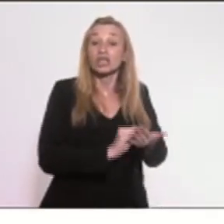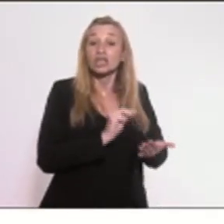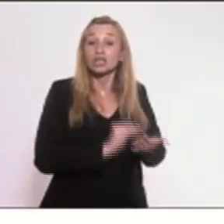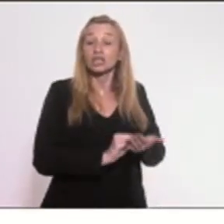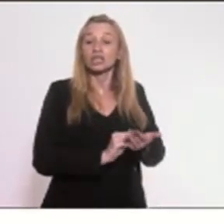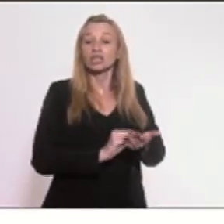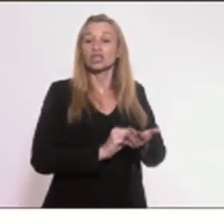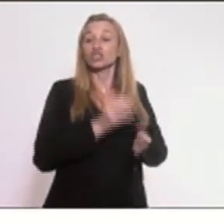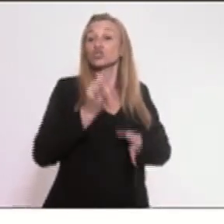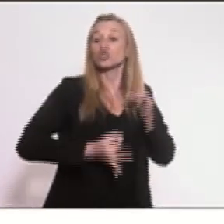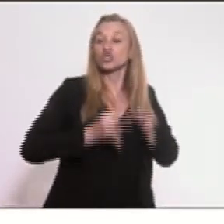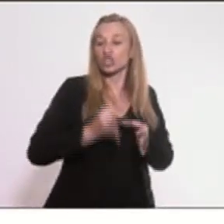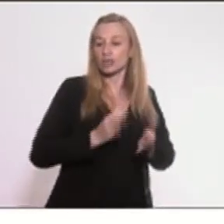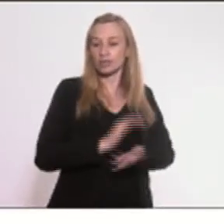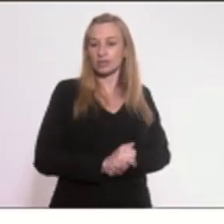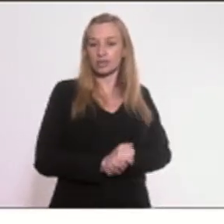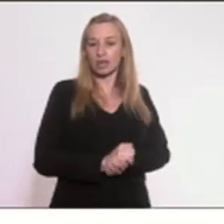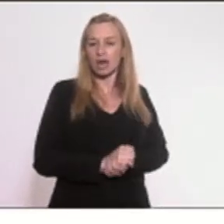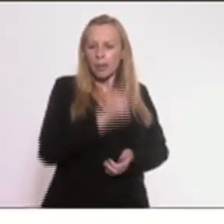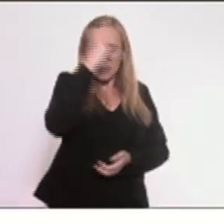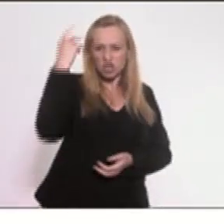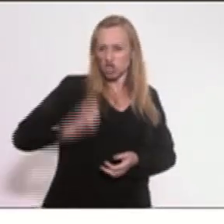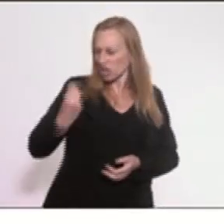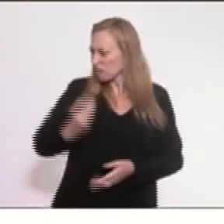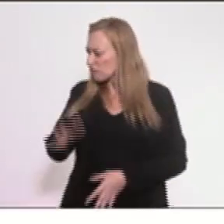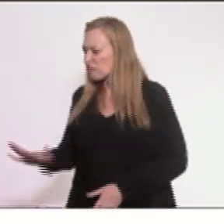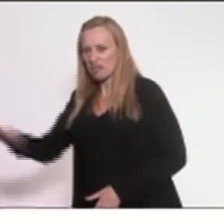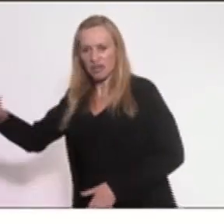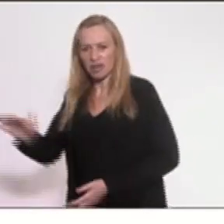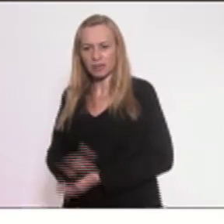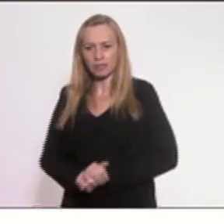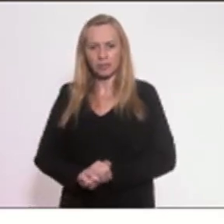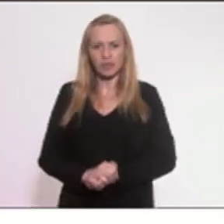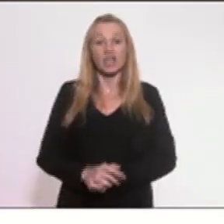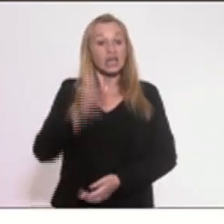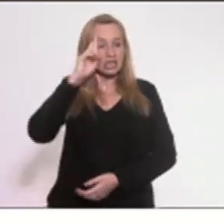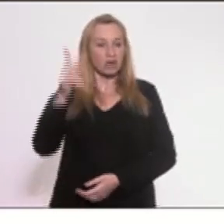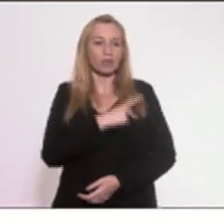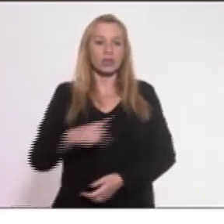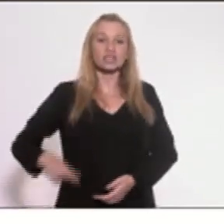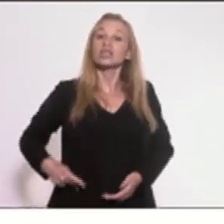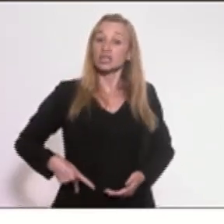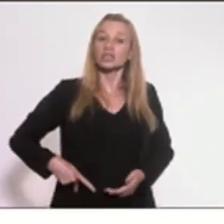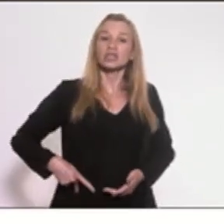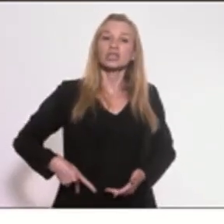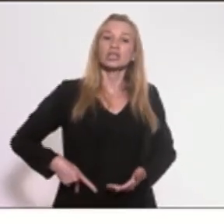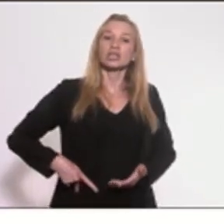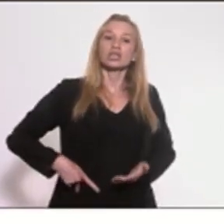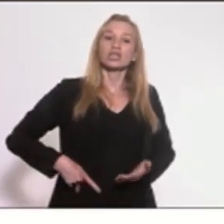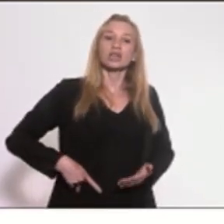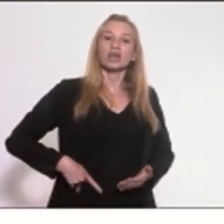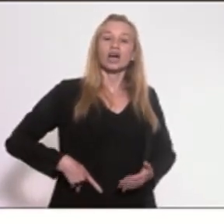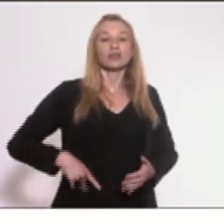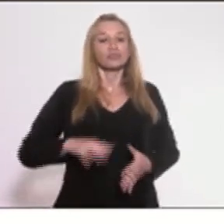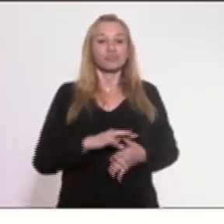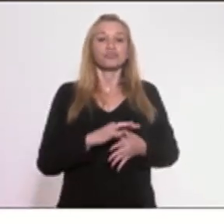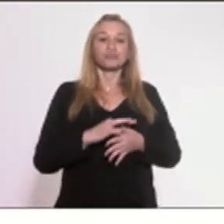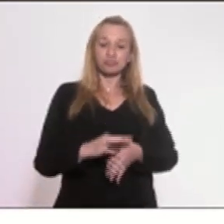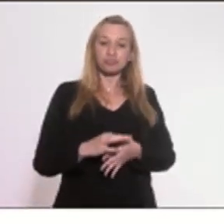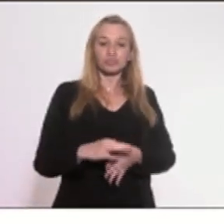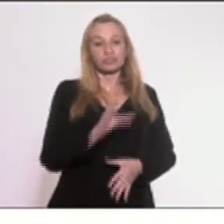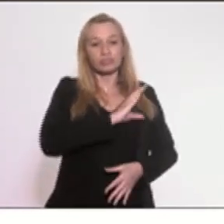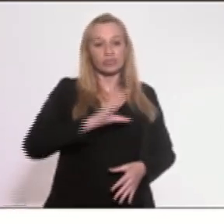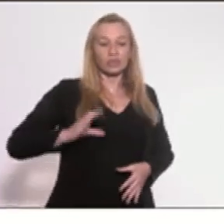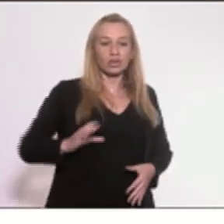da população que vive em favela e em periferia. E aí, senhora presidenta, ao presidir a Comissão de Direitos Humanos dessa